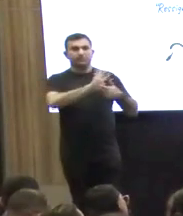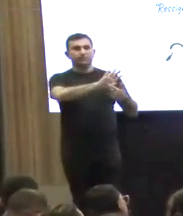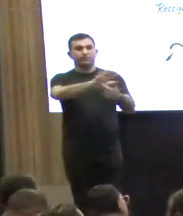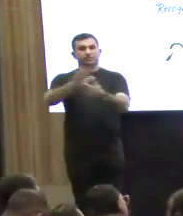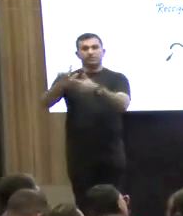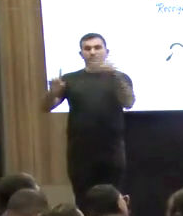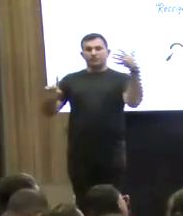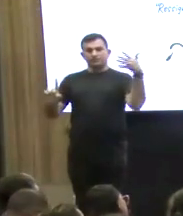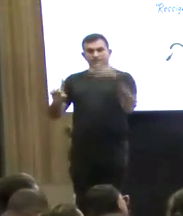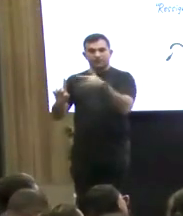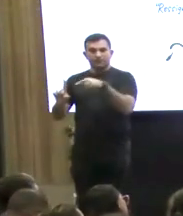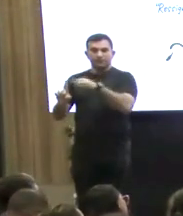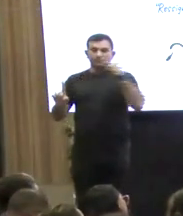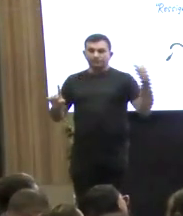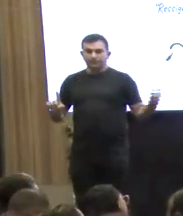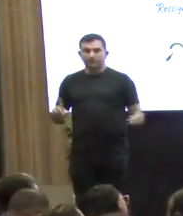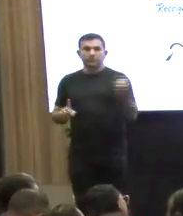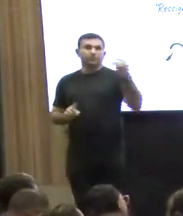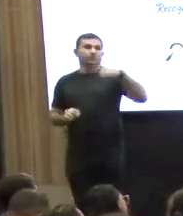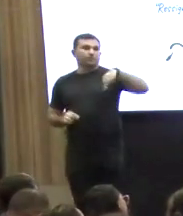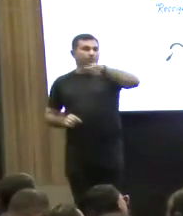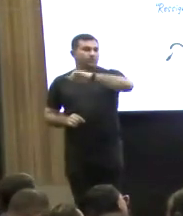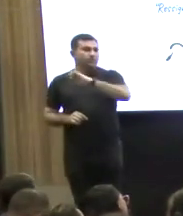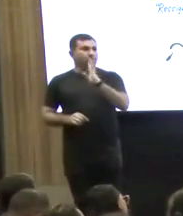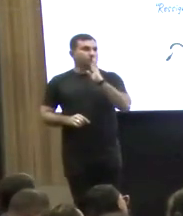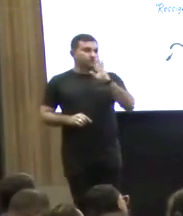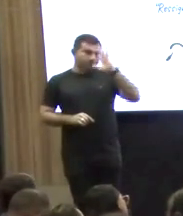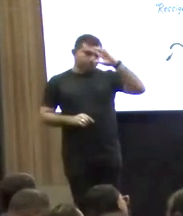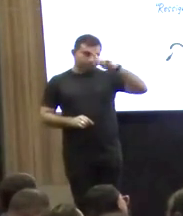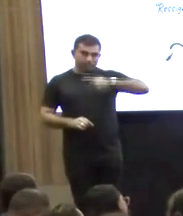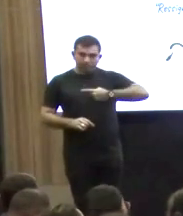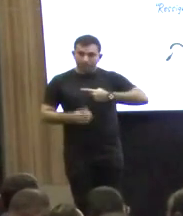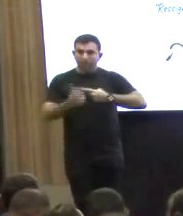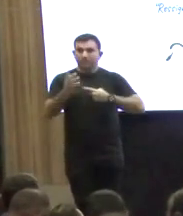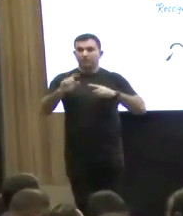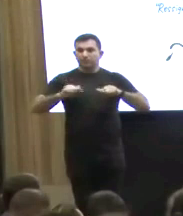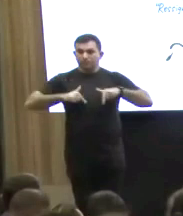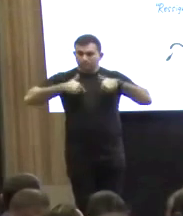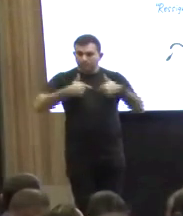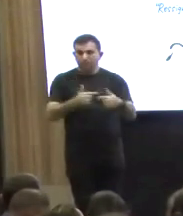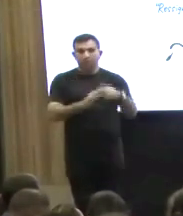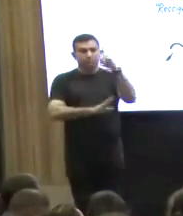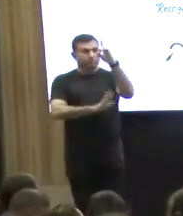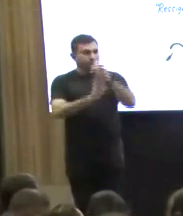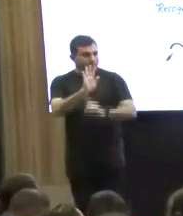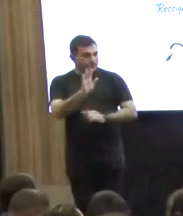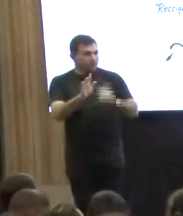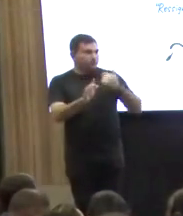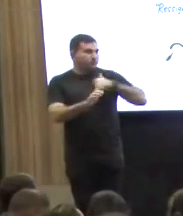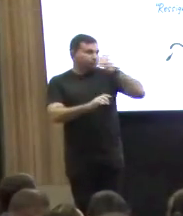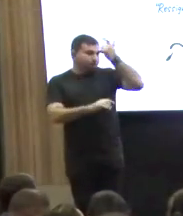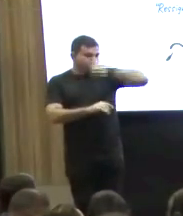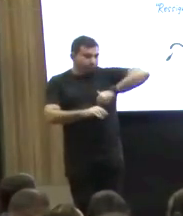referência muito importante de reconhecimento, de luta por direitos, de direito a ser diferente,